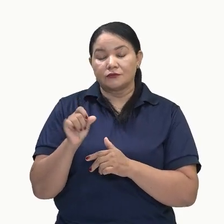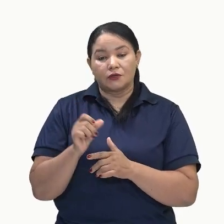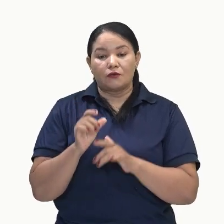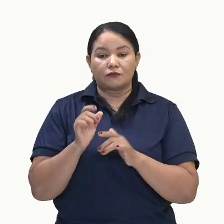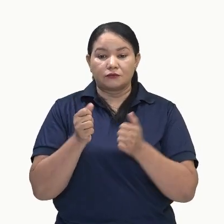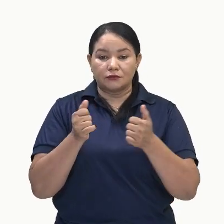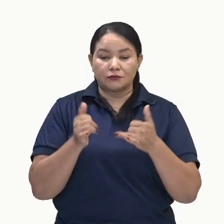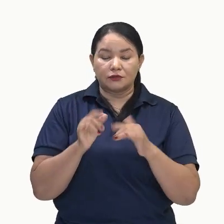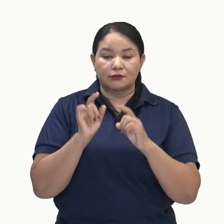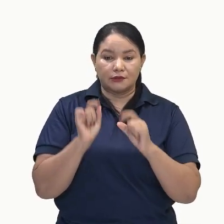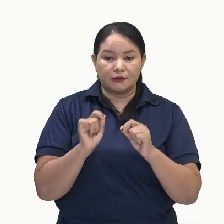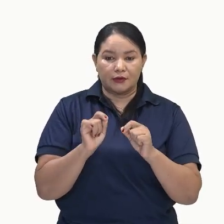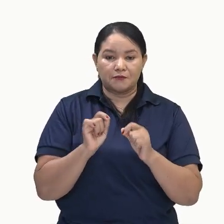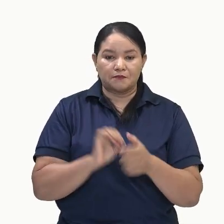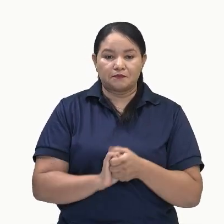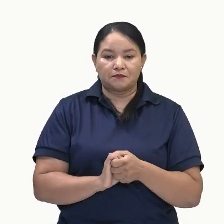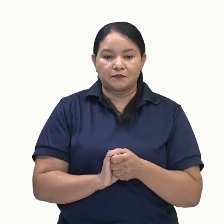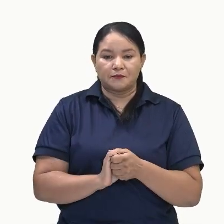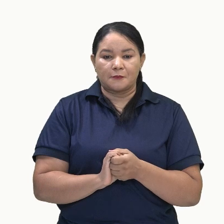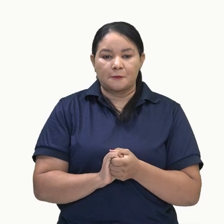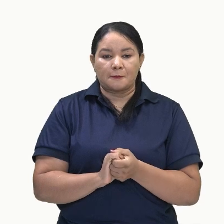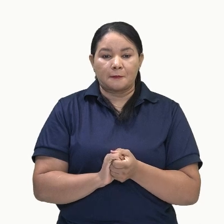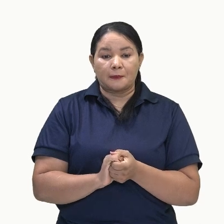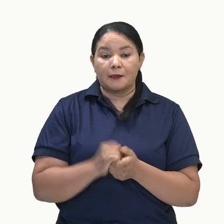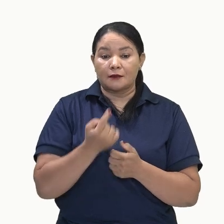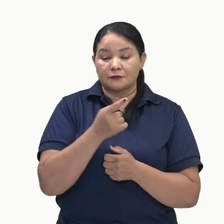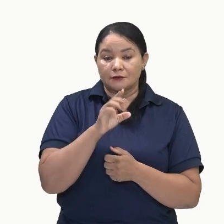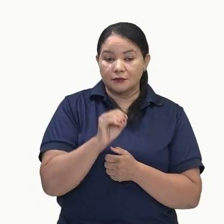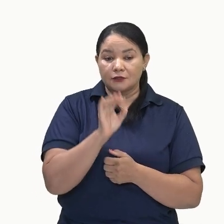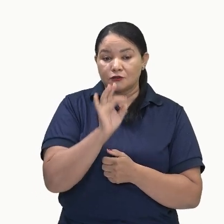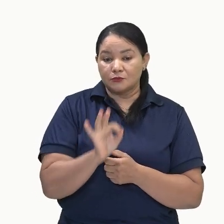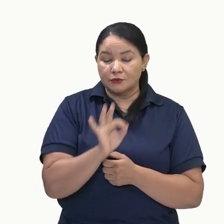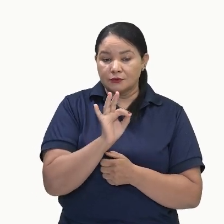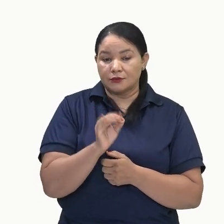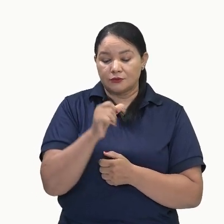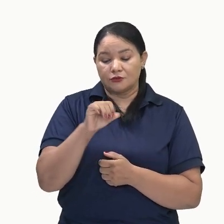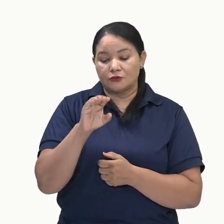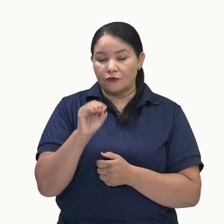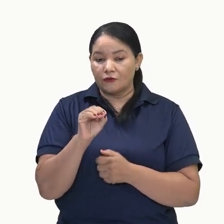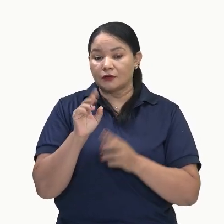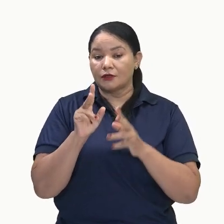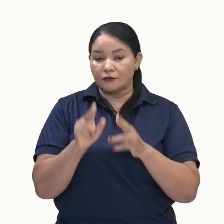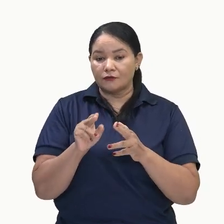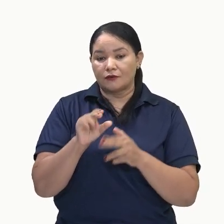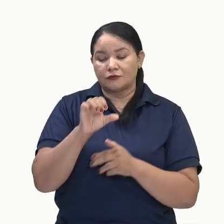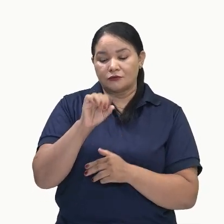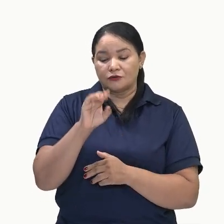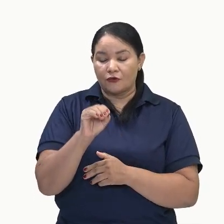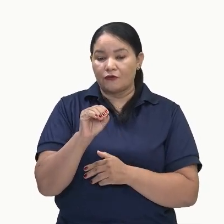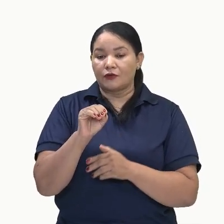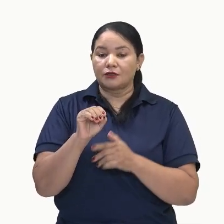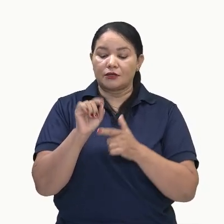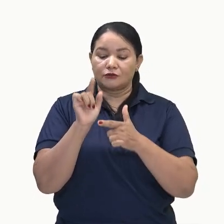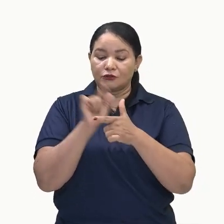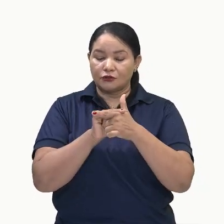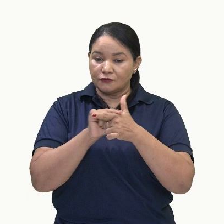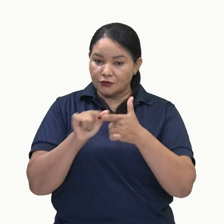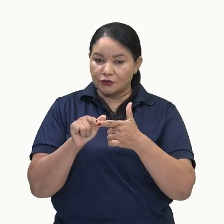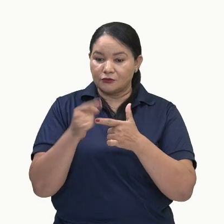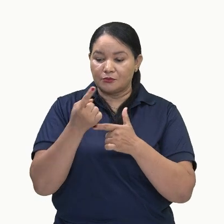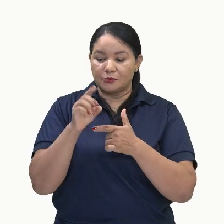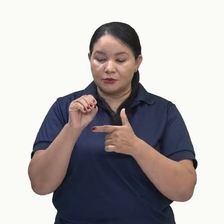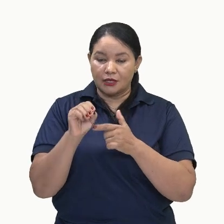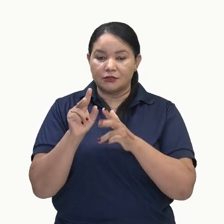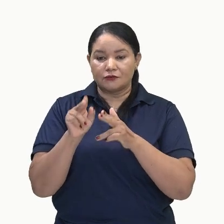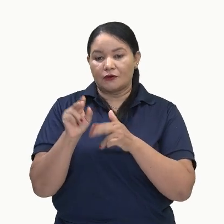dizer aí que 10% de 90 é igual a 90 dividido por 10, que é